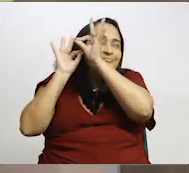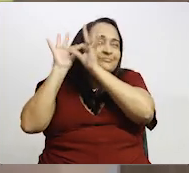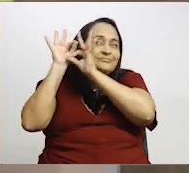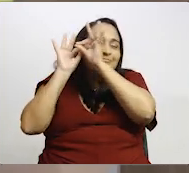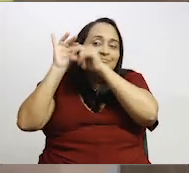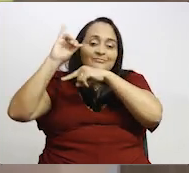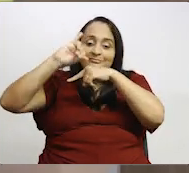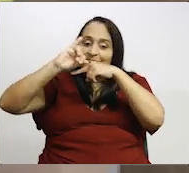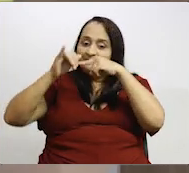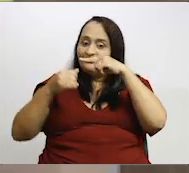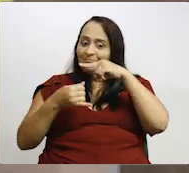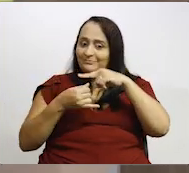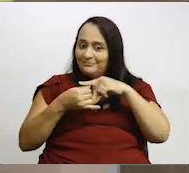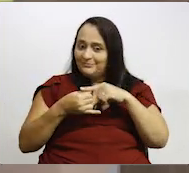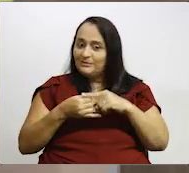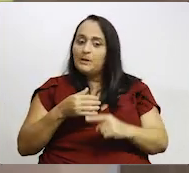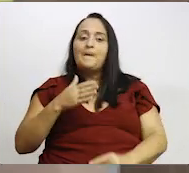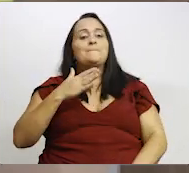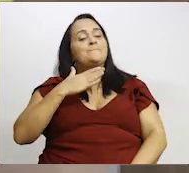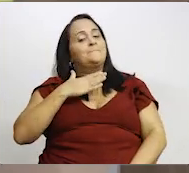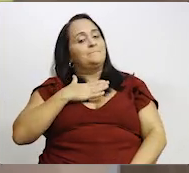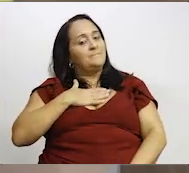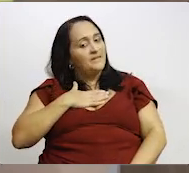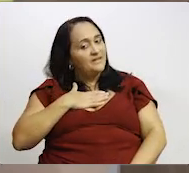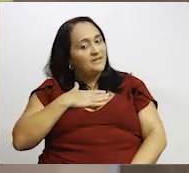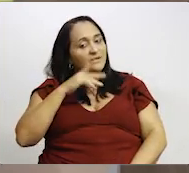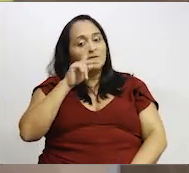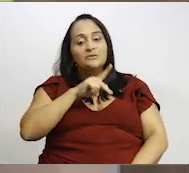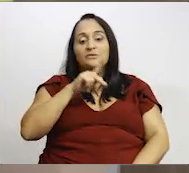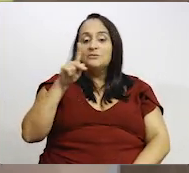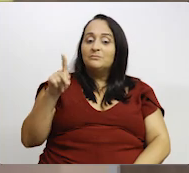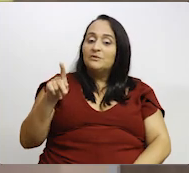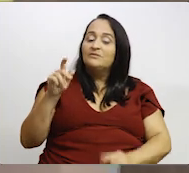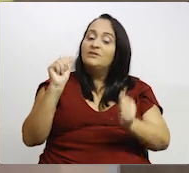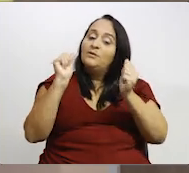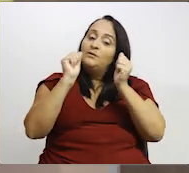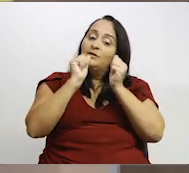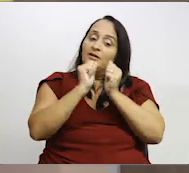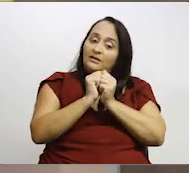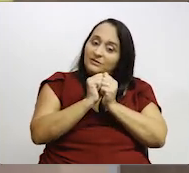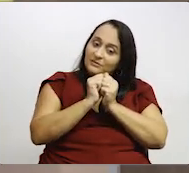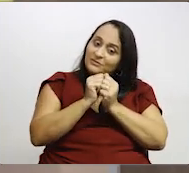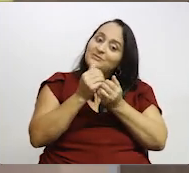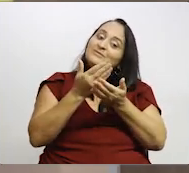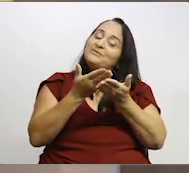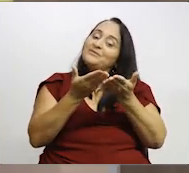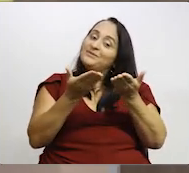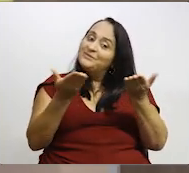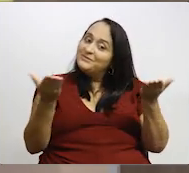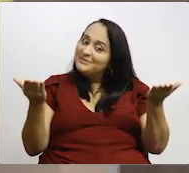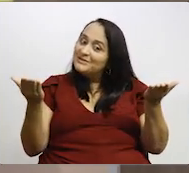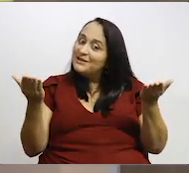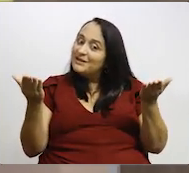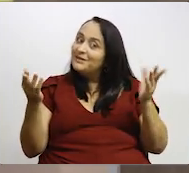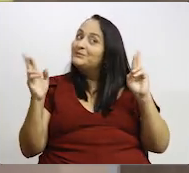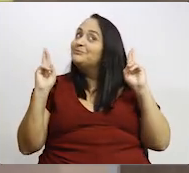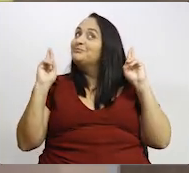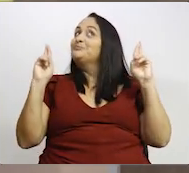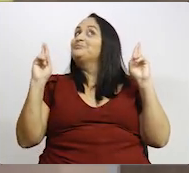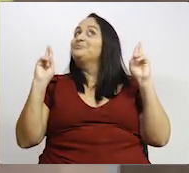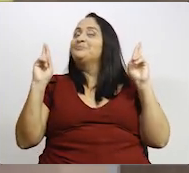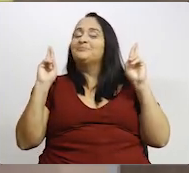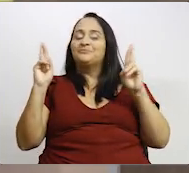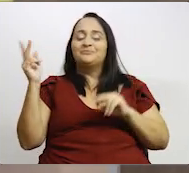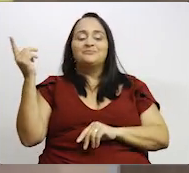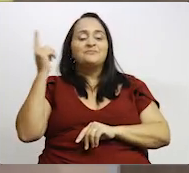assunto de frações. Mas não é um trabalho só meu, não. É meu e do professor que está junto com você. Espero que a gente